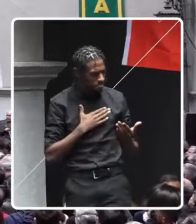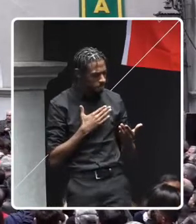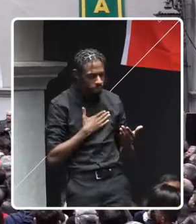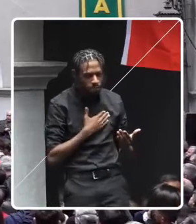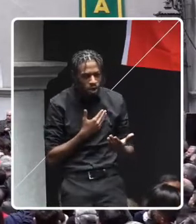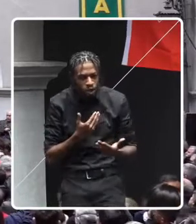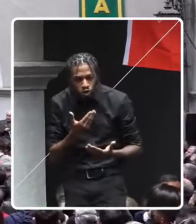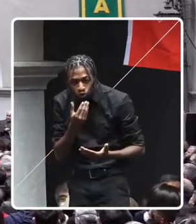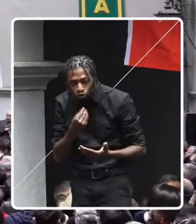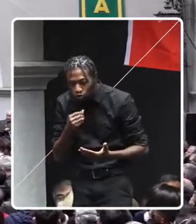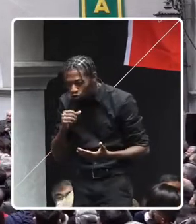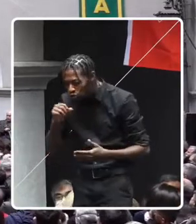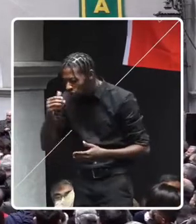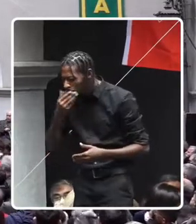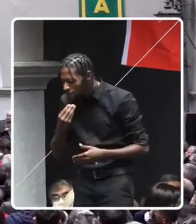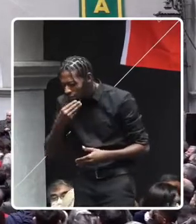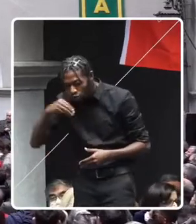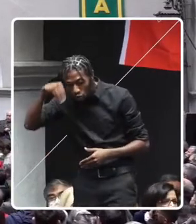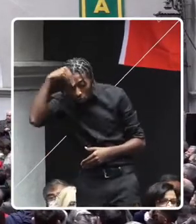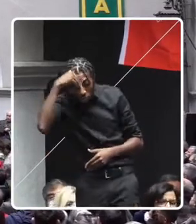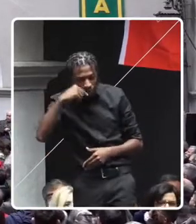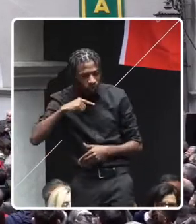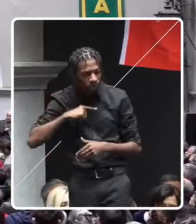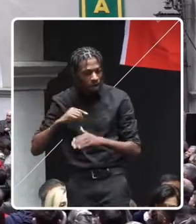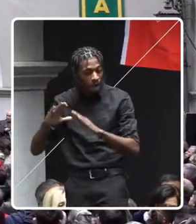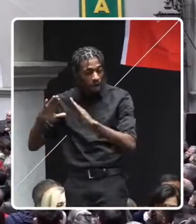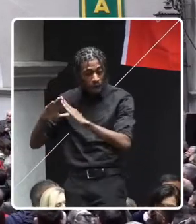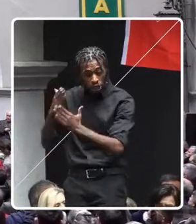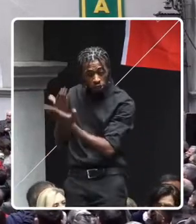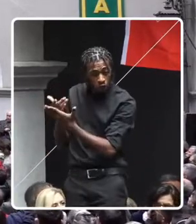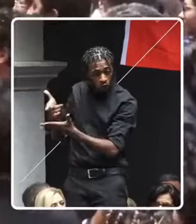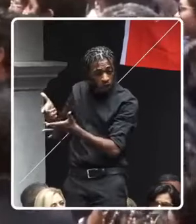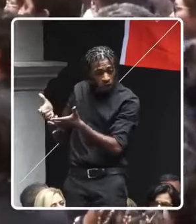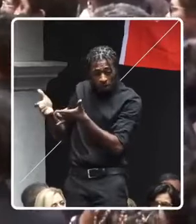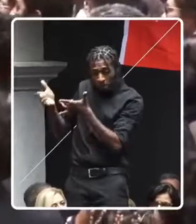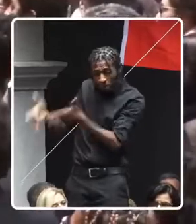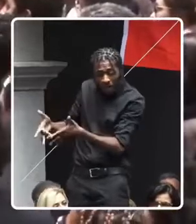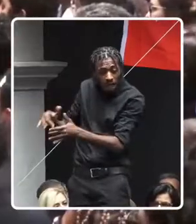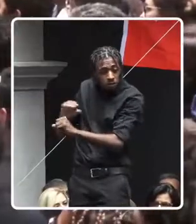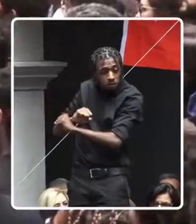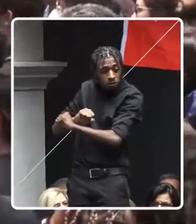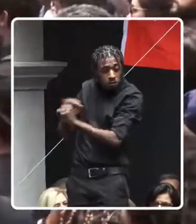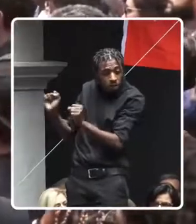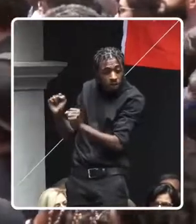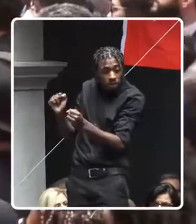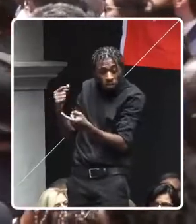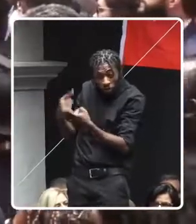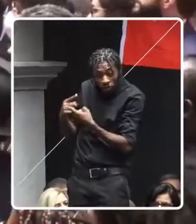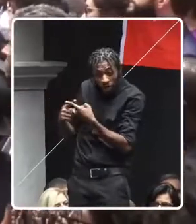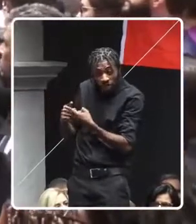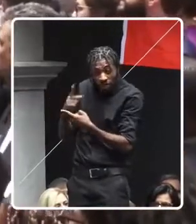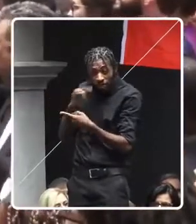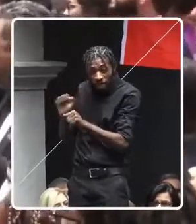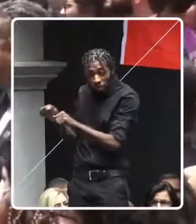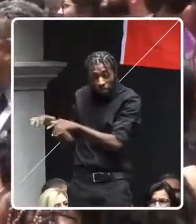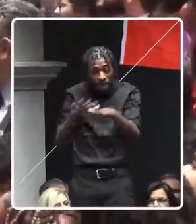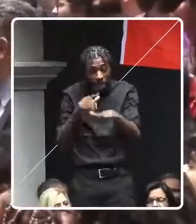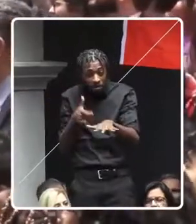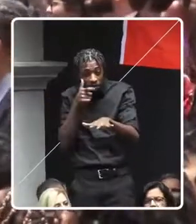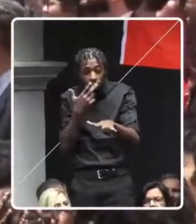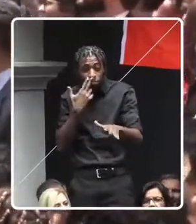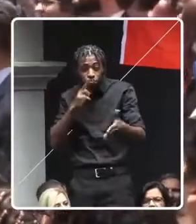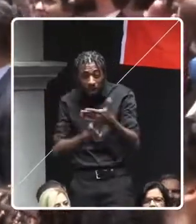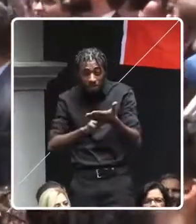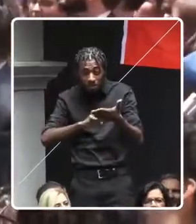sobrinho suspendeu as aulas de amanhã no horário da leitura da carta às brasileiras e aos brasileiros, para que